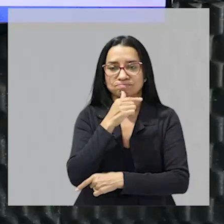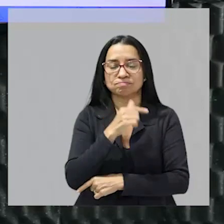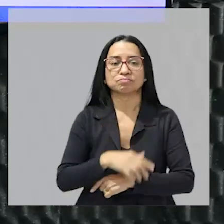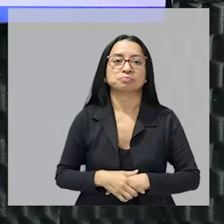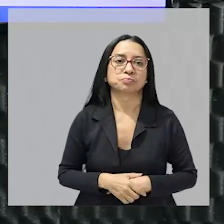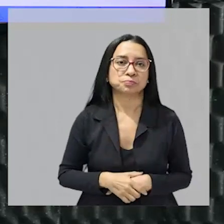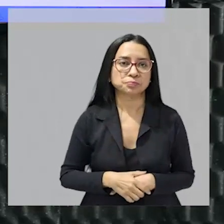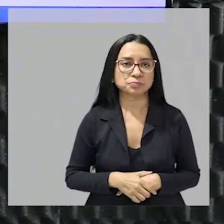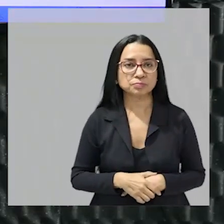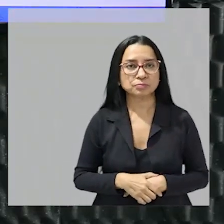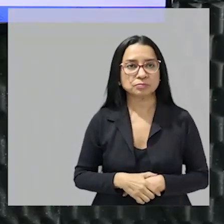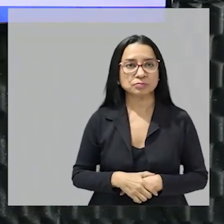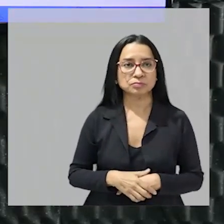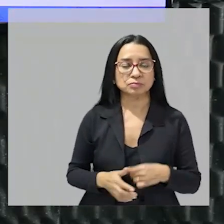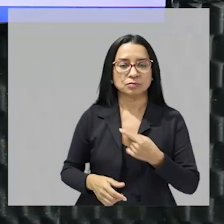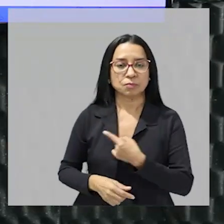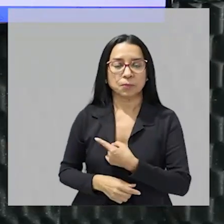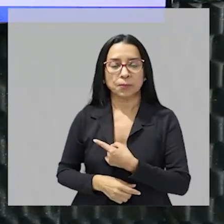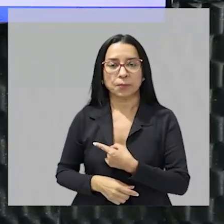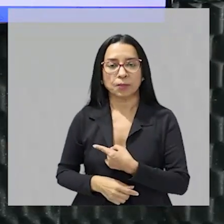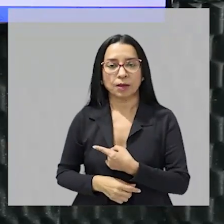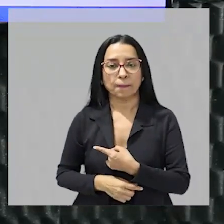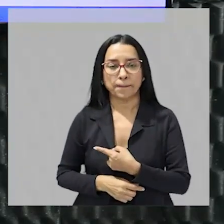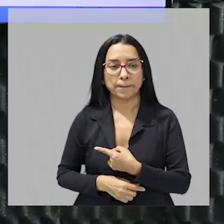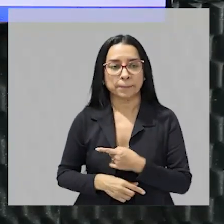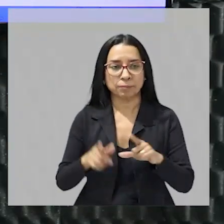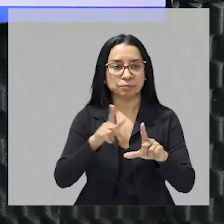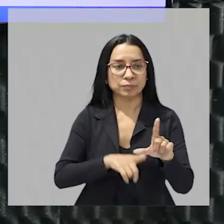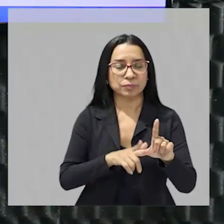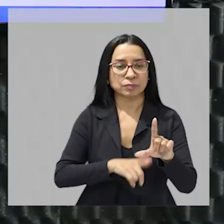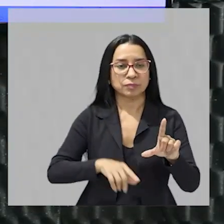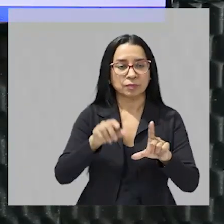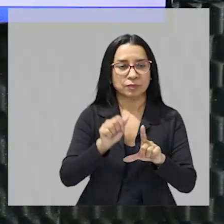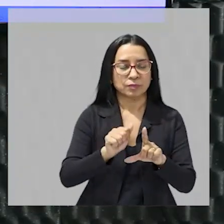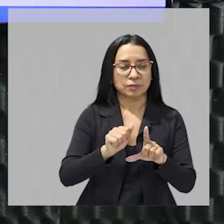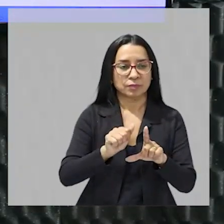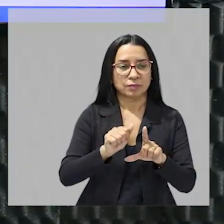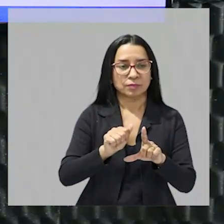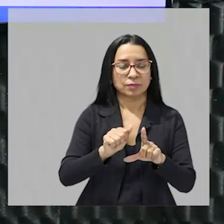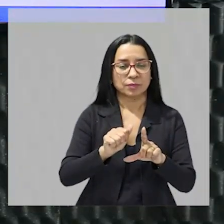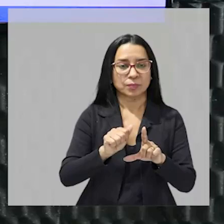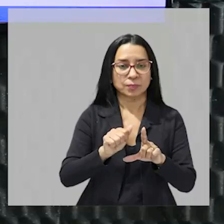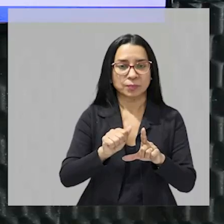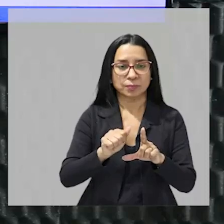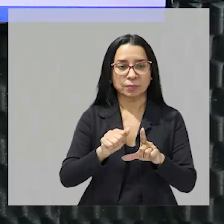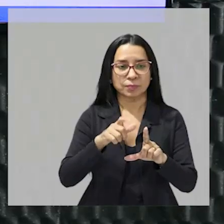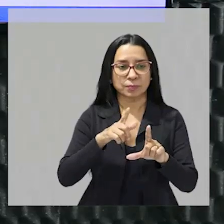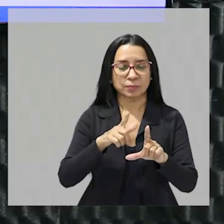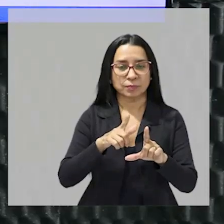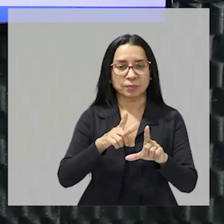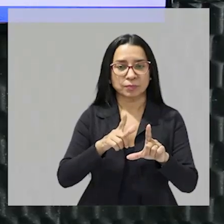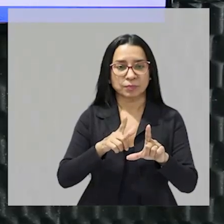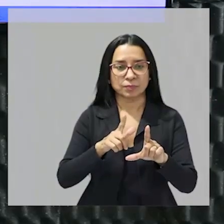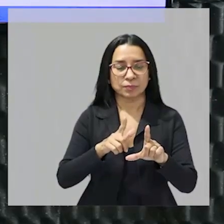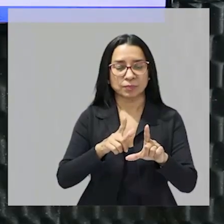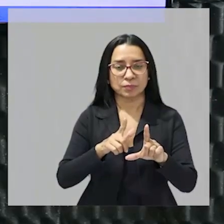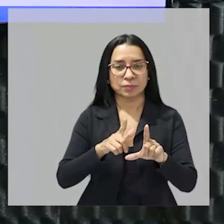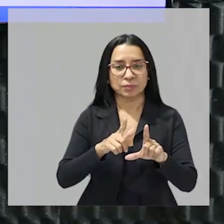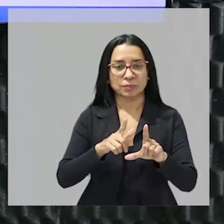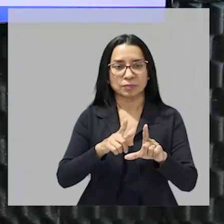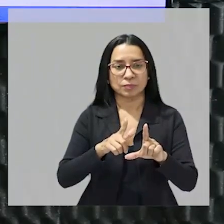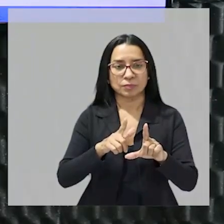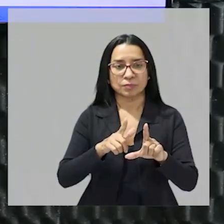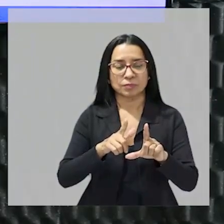a crise retratada na charge tem como justificativa, letra A, a falta de planejamento da questão hídrica por parte do governo e o déficit